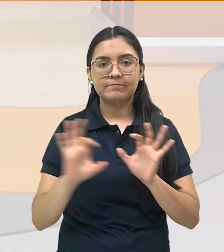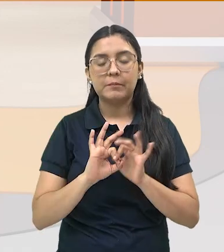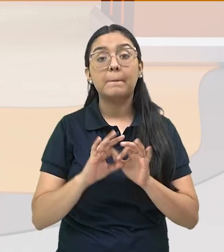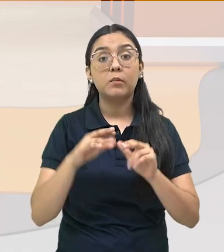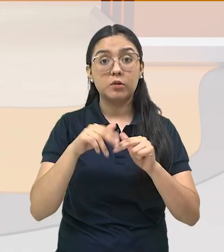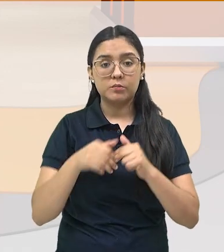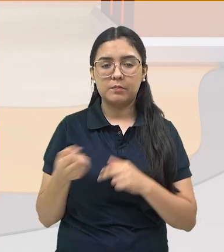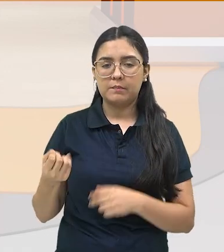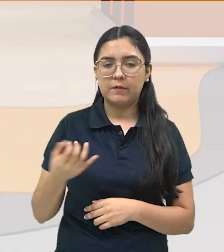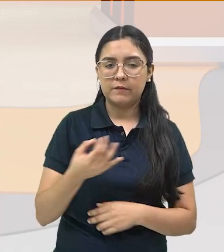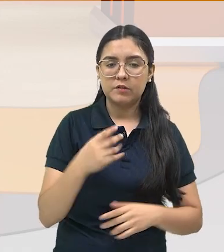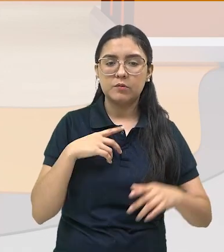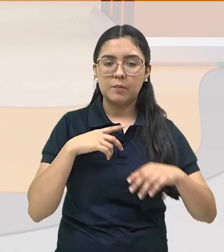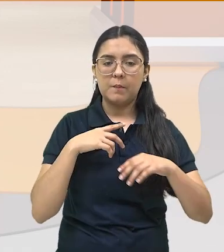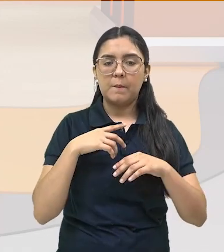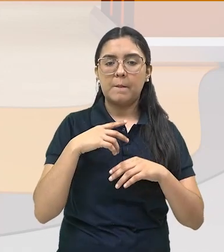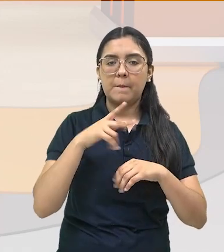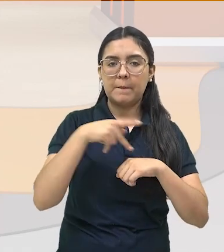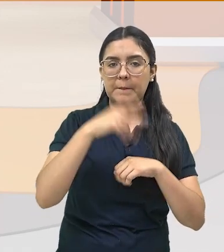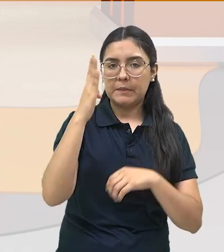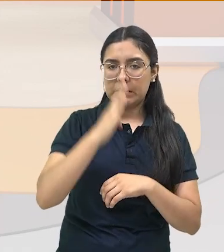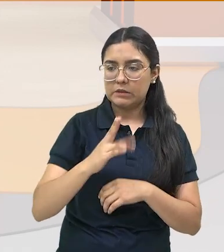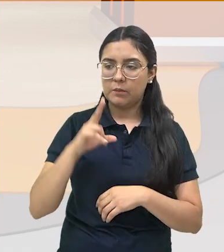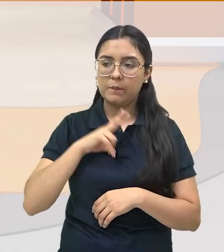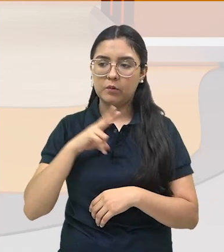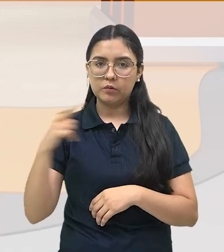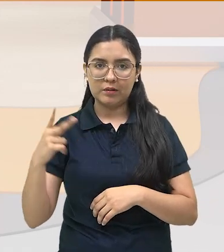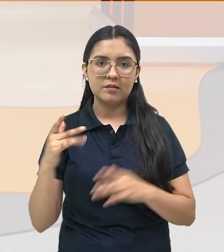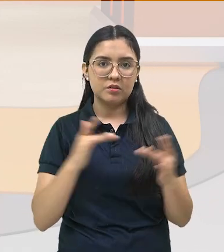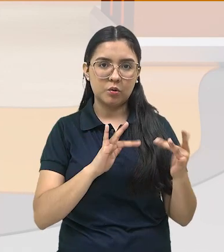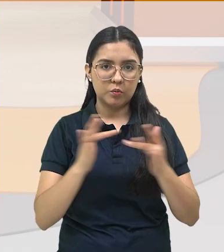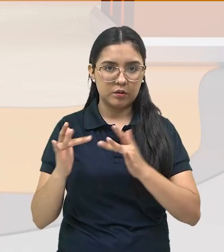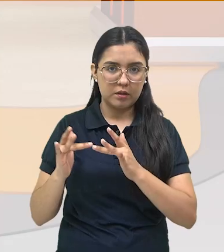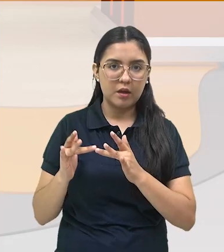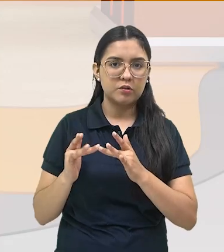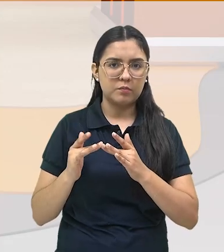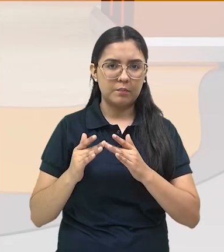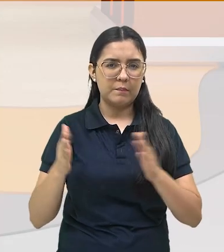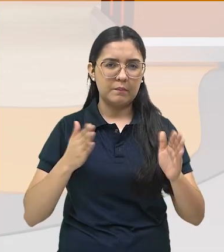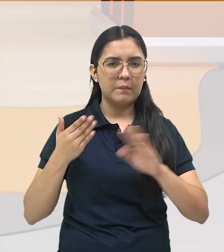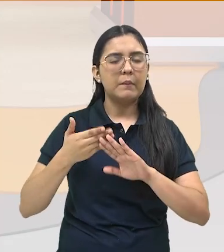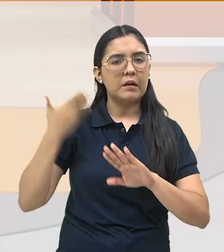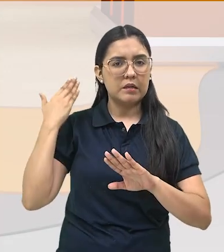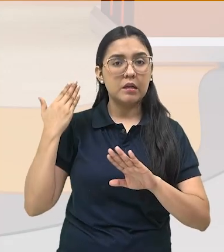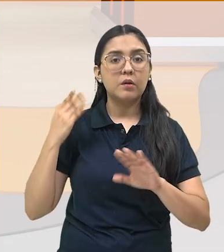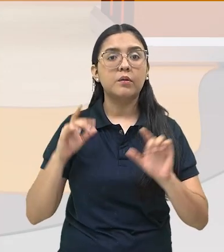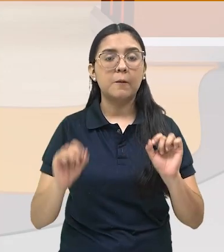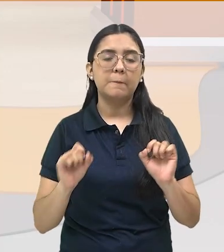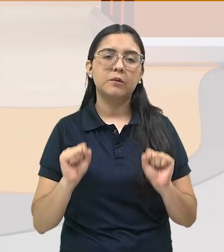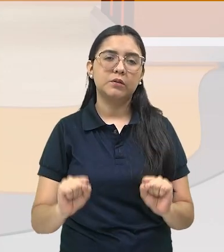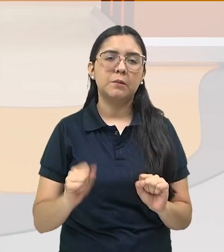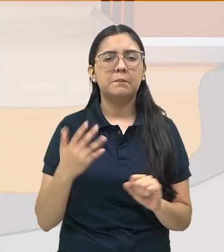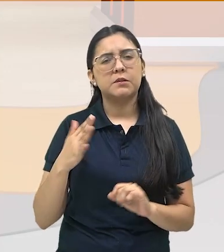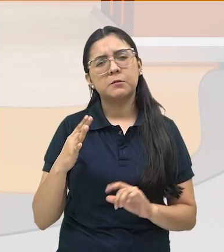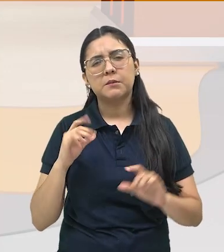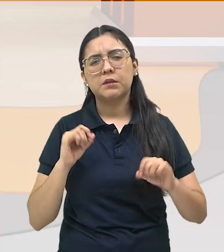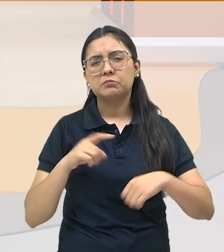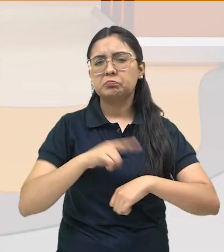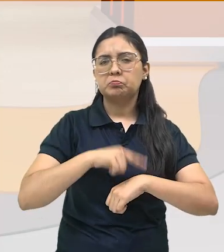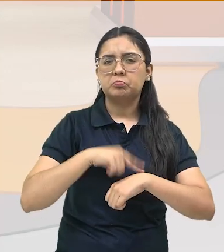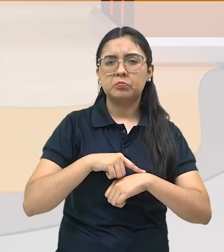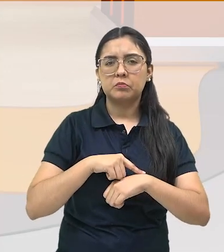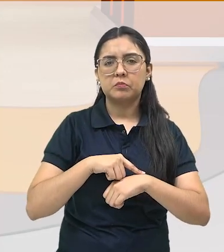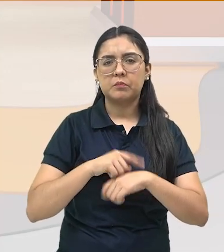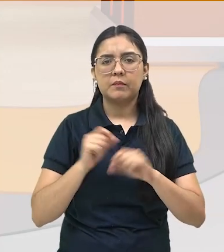uma viagem entre Brasil e Portugal, nesse contexto de expansão marítimo-comercial, ela poderia demorar ali